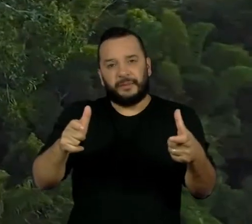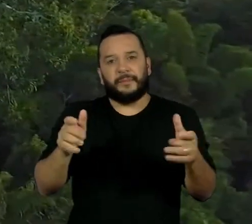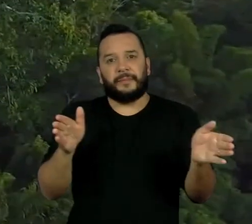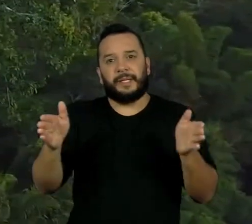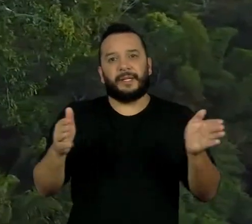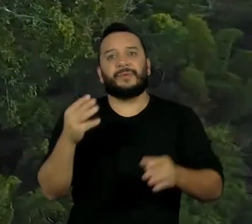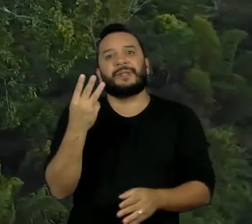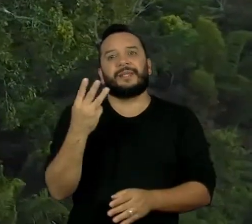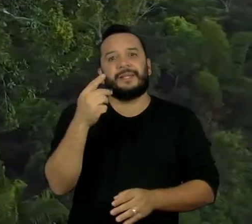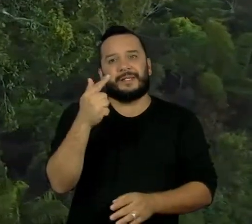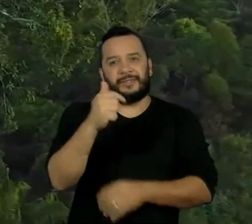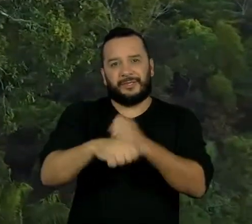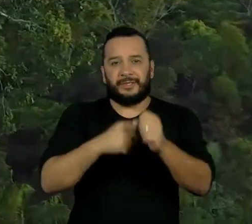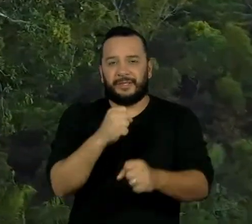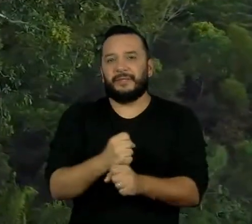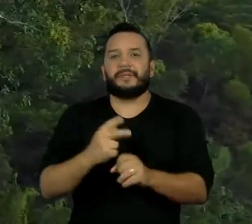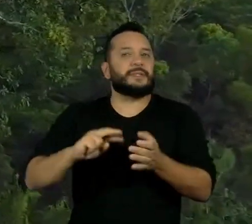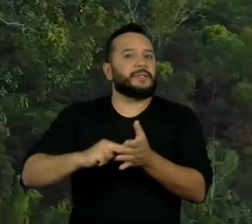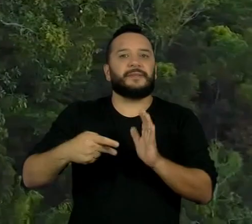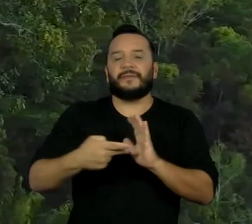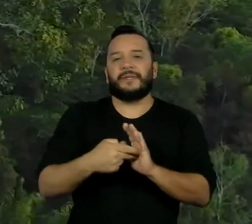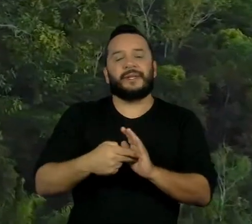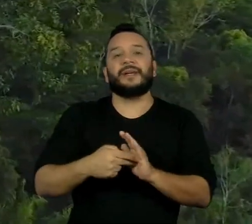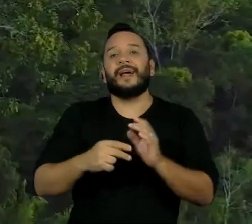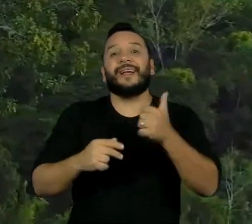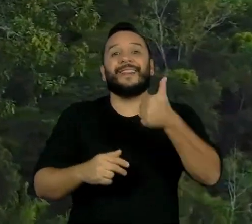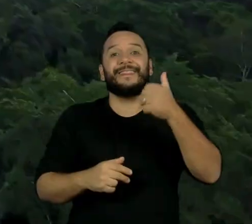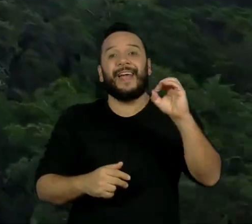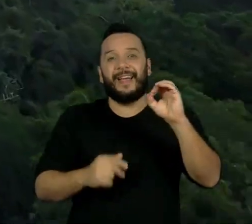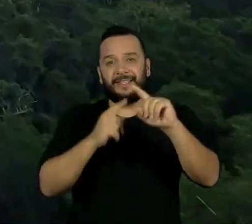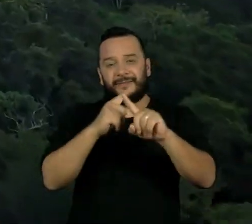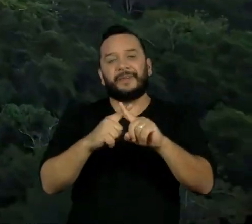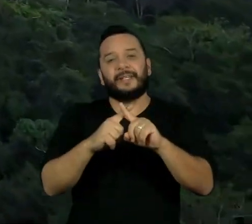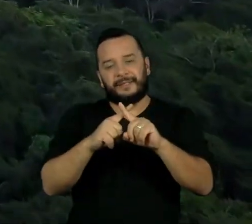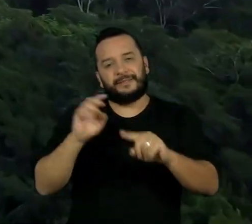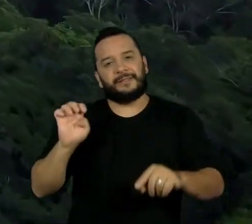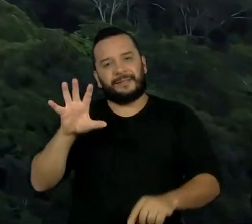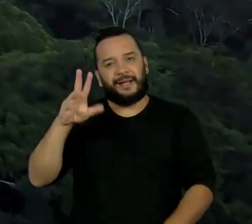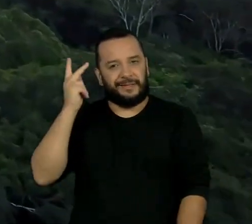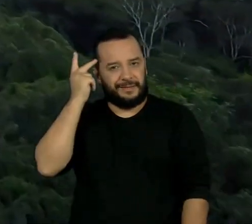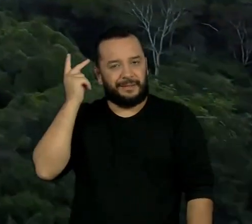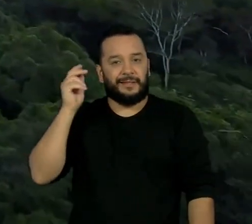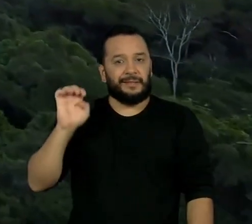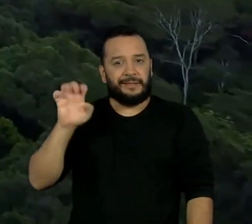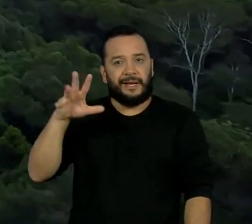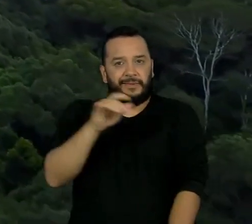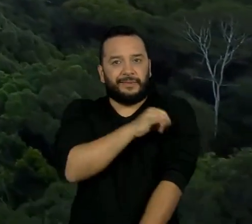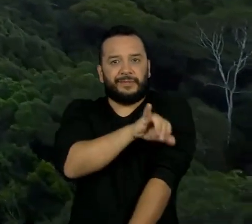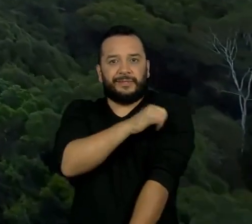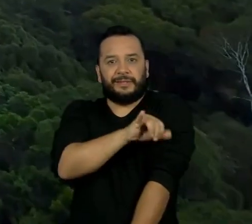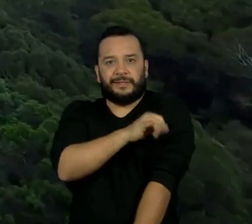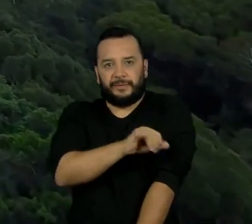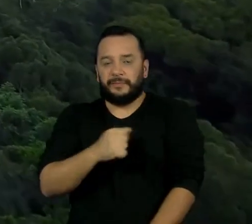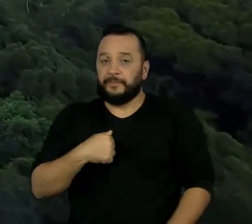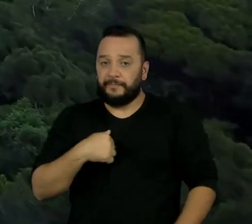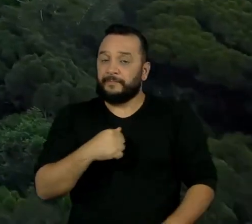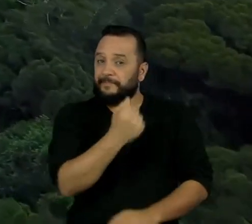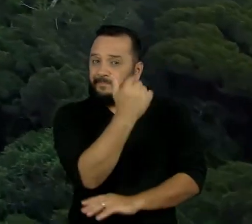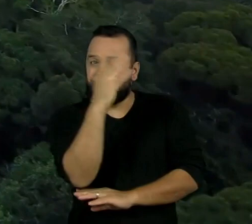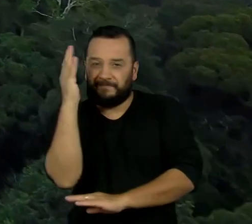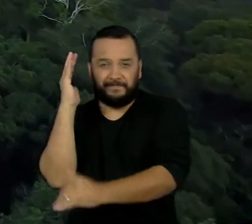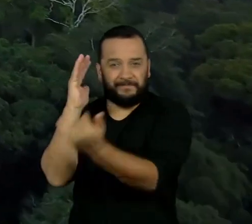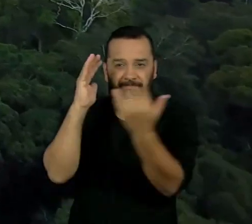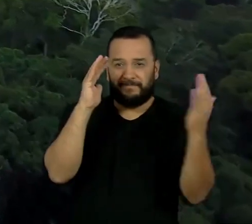equivalente a 10 vezes o tamanho do estado do Rio de Janeiro. E o desmatamento não para, nem as consequências